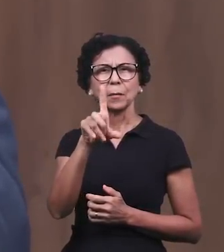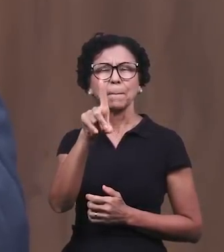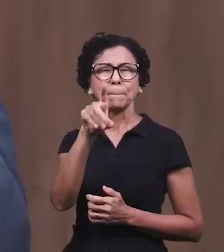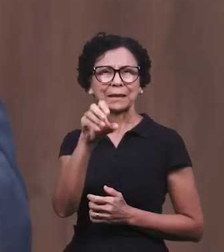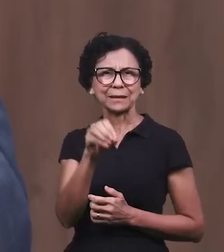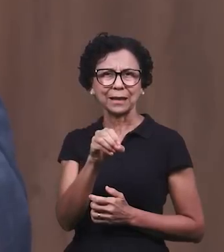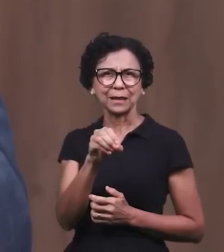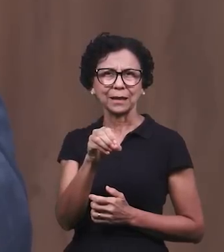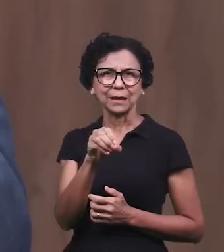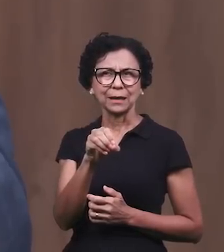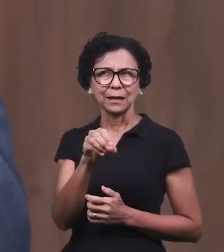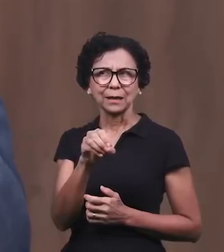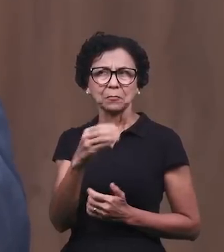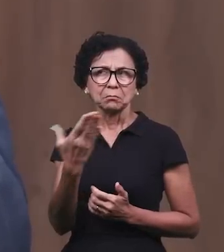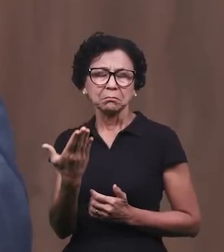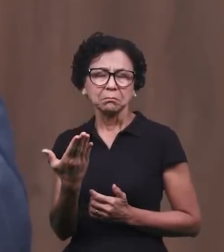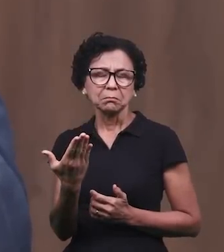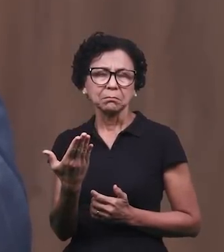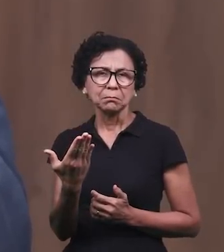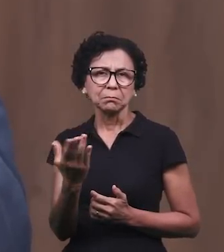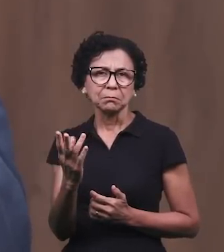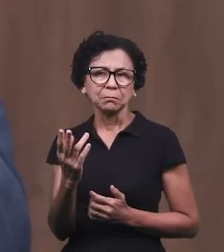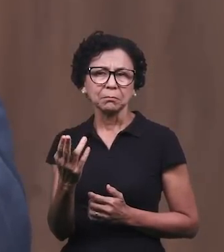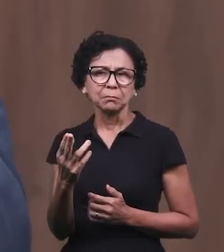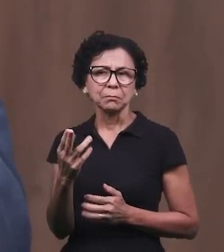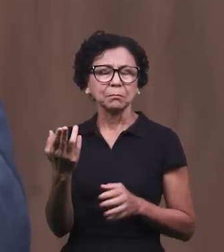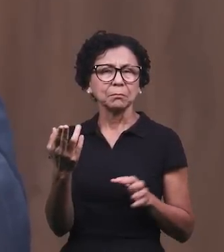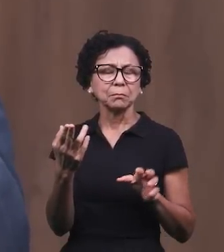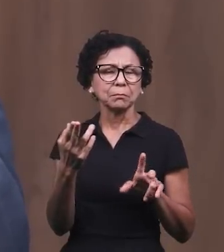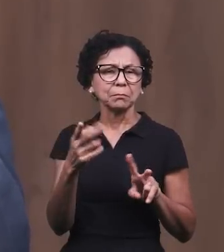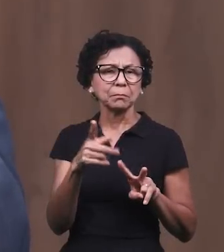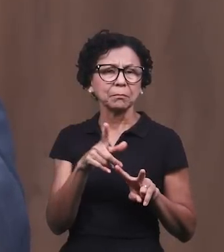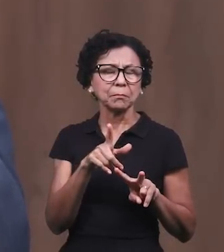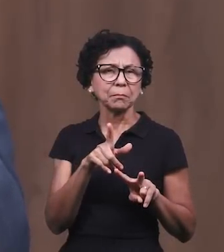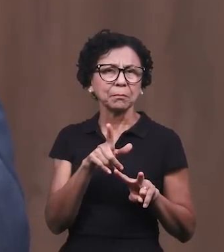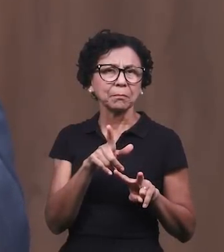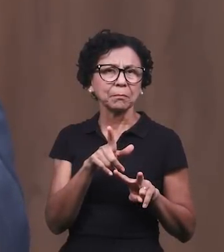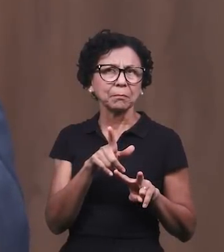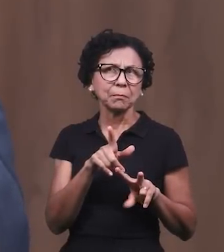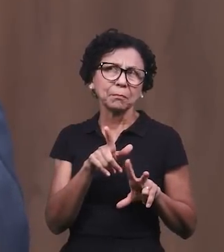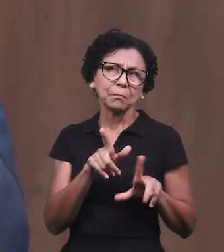a palavra em si, como letra, ela já te instrui.